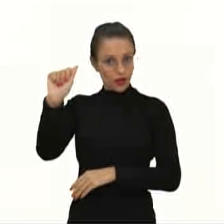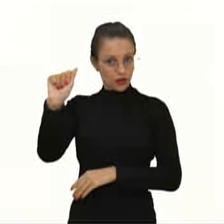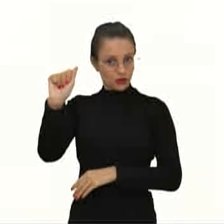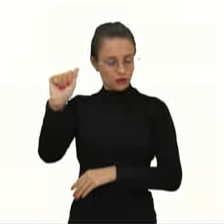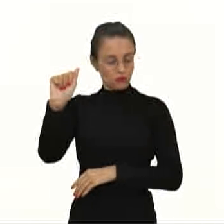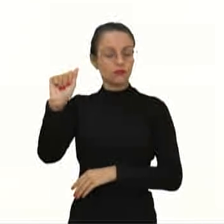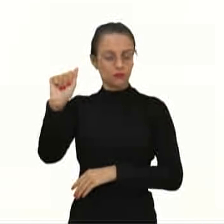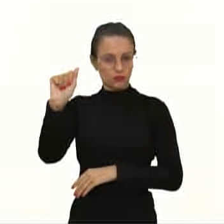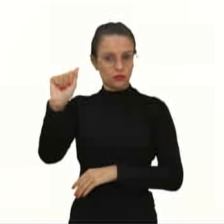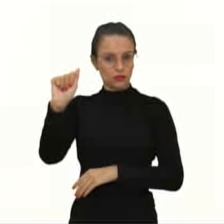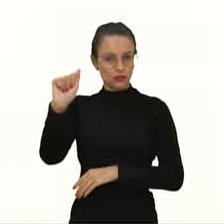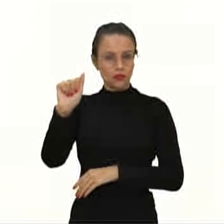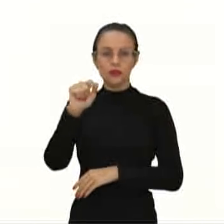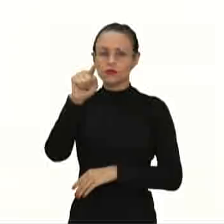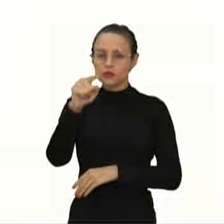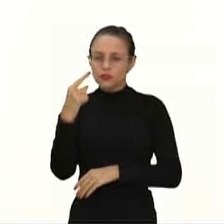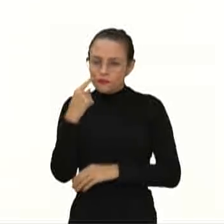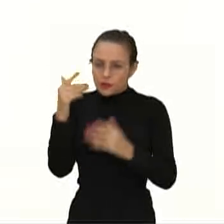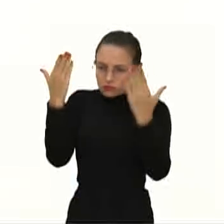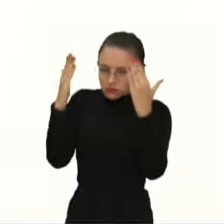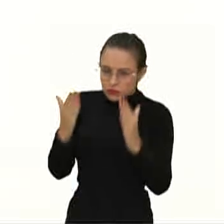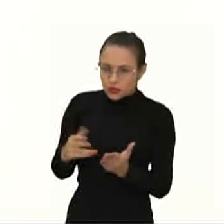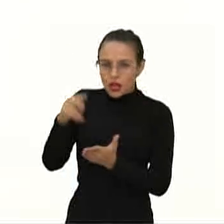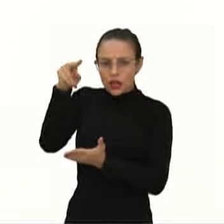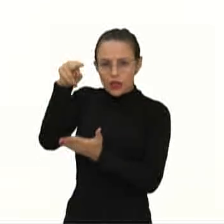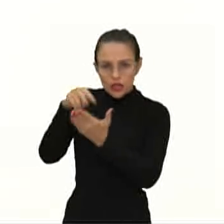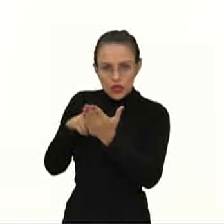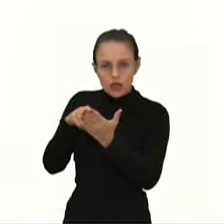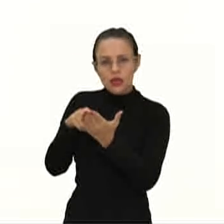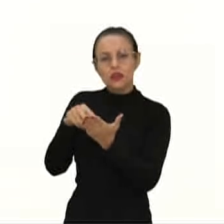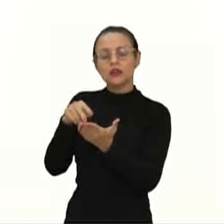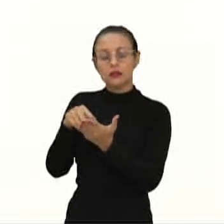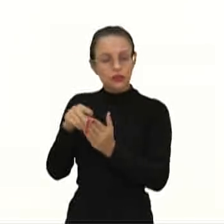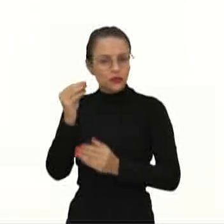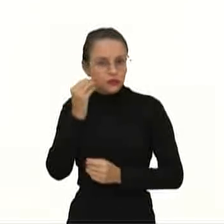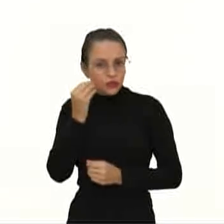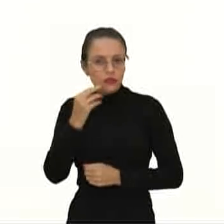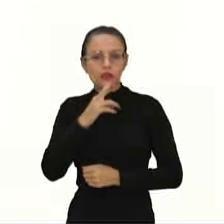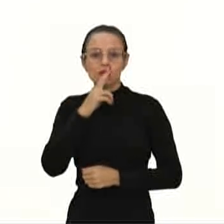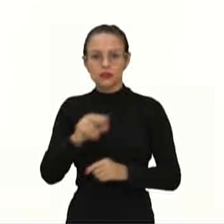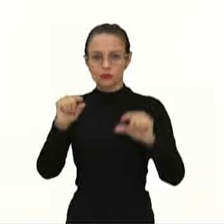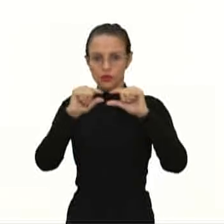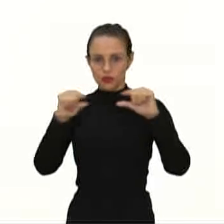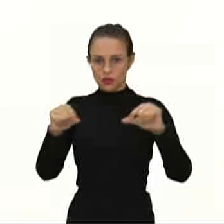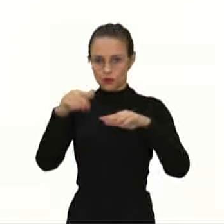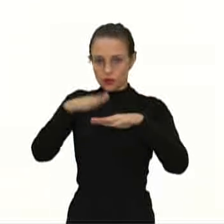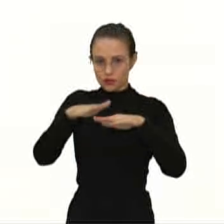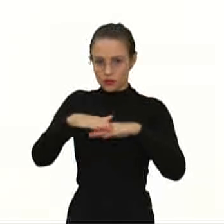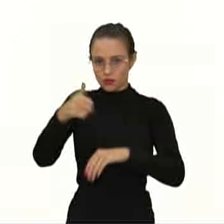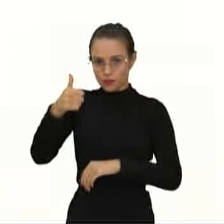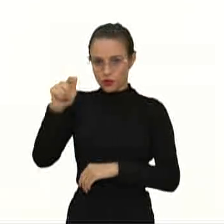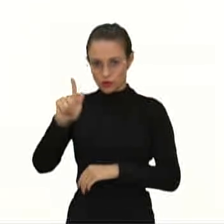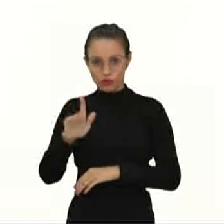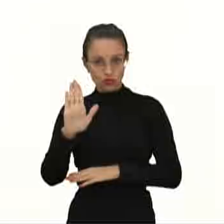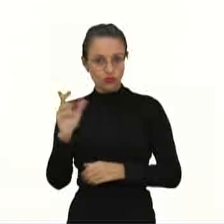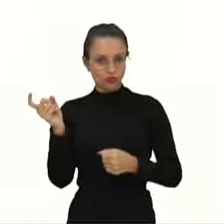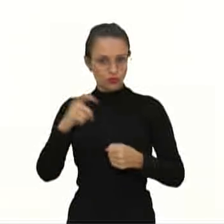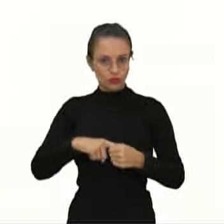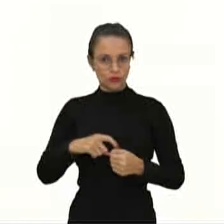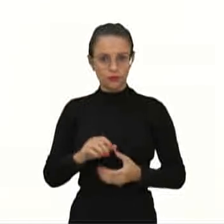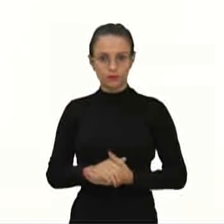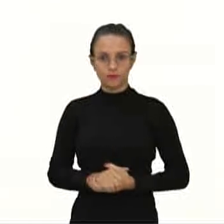enquanto. Tirem do problema, né, linguagem matemática, e tentem resolver a equação do primeiro grau. E a gente já retorna.